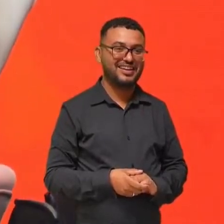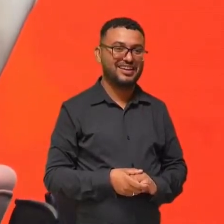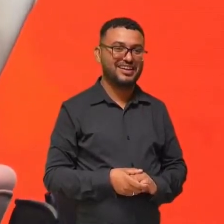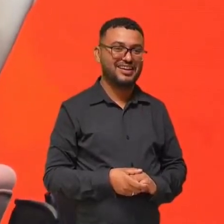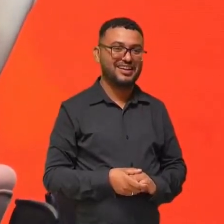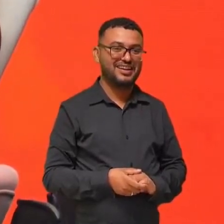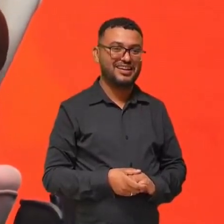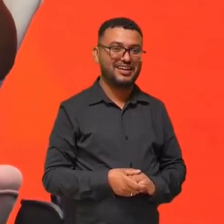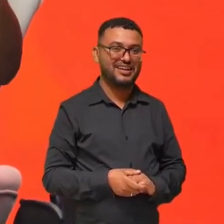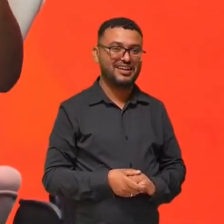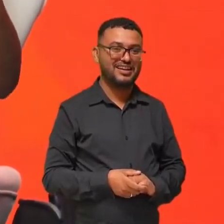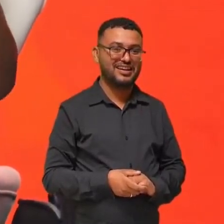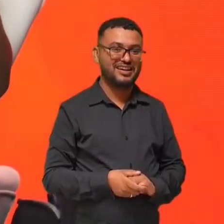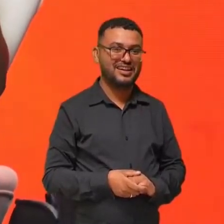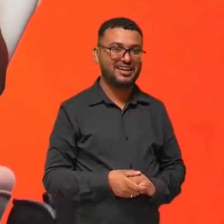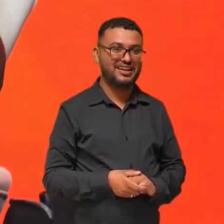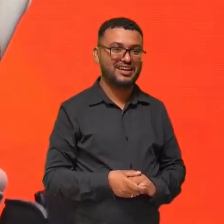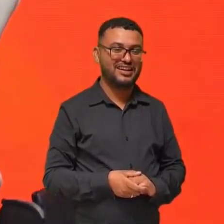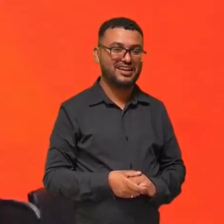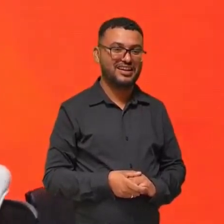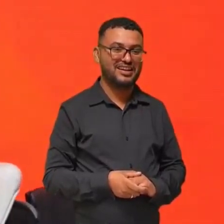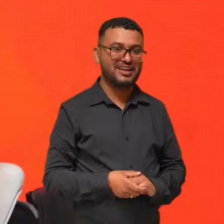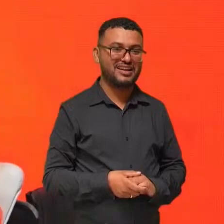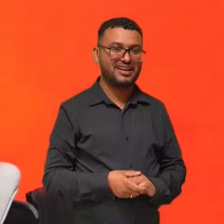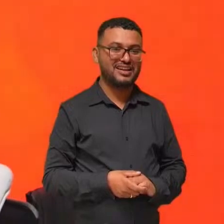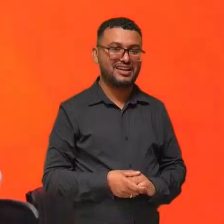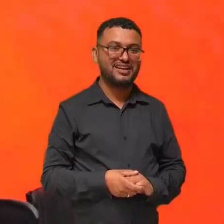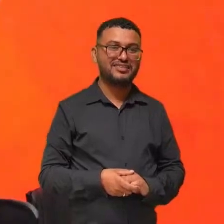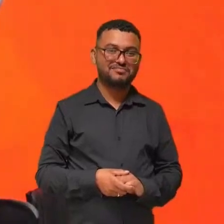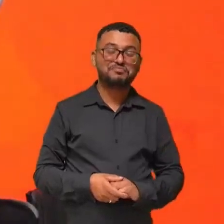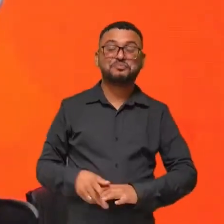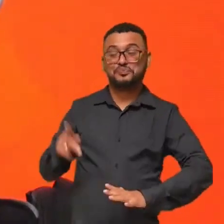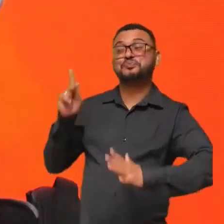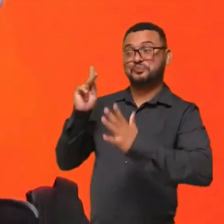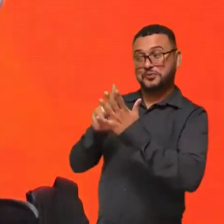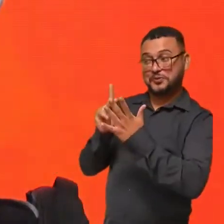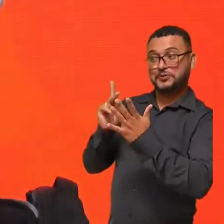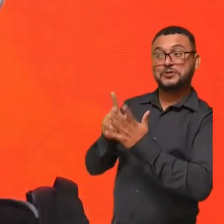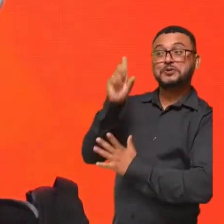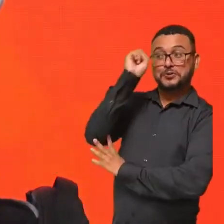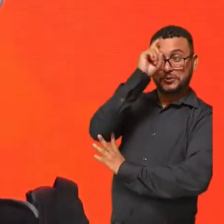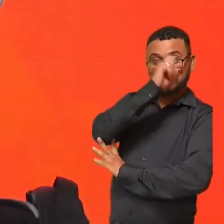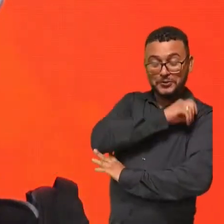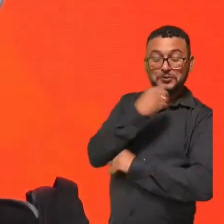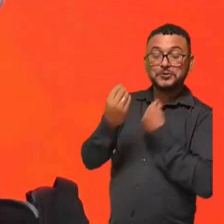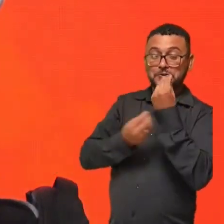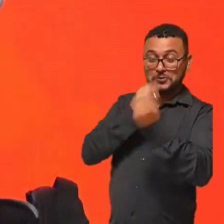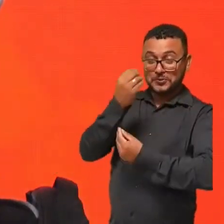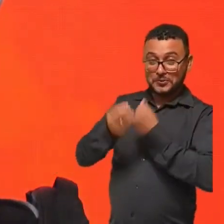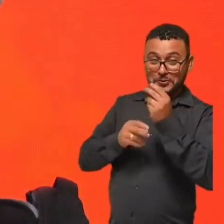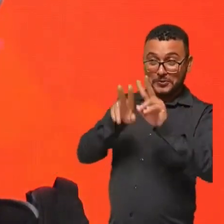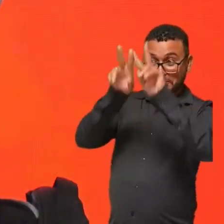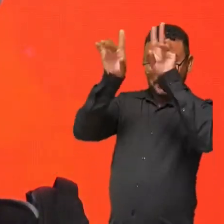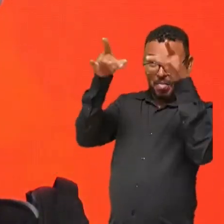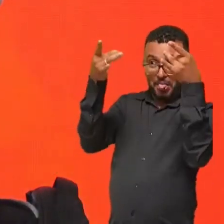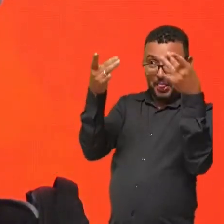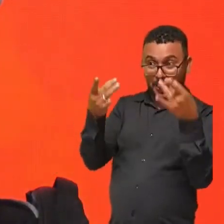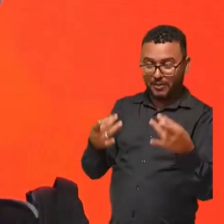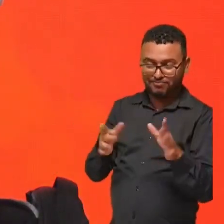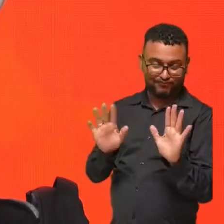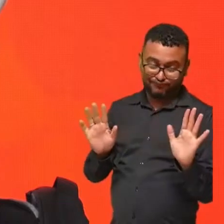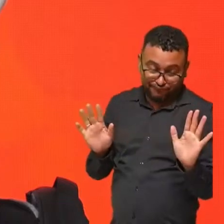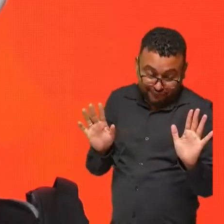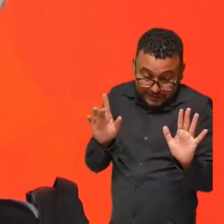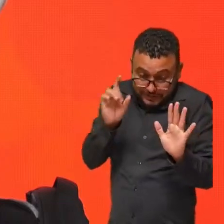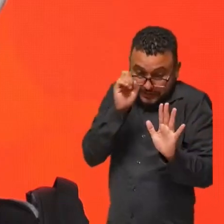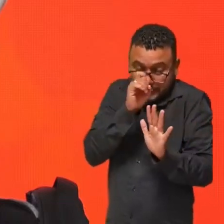no detalhe. Foi realmente pinga-fogo mesmo, né? Para eu entrar em algo tão detalhado assim. Okay. Né? Então, eu não... Se alguém